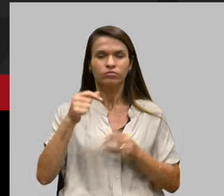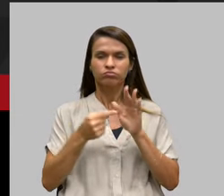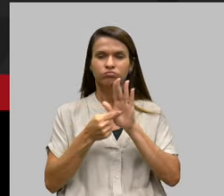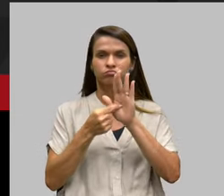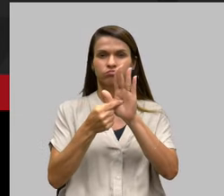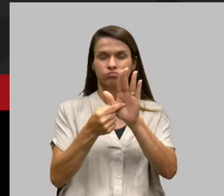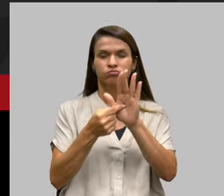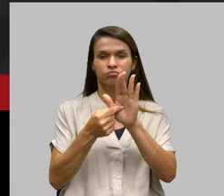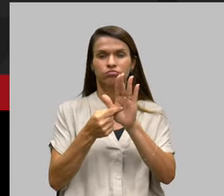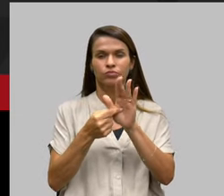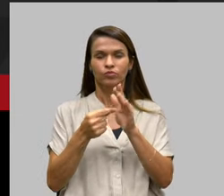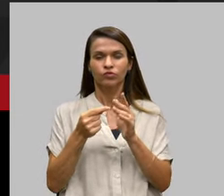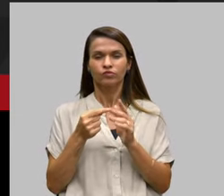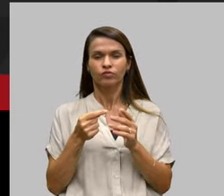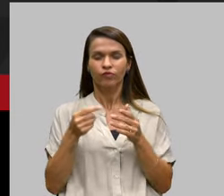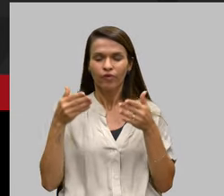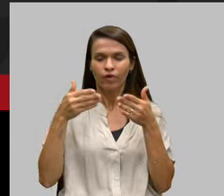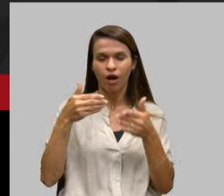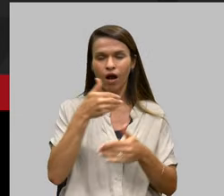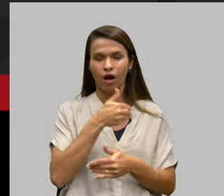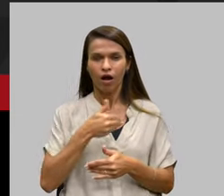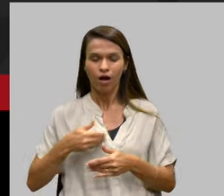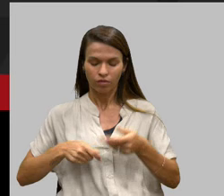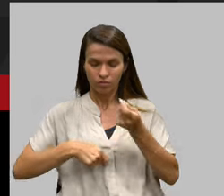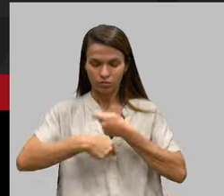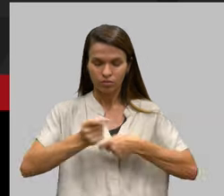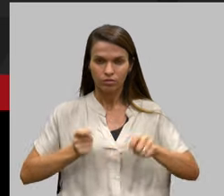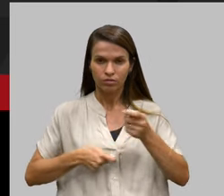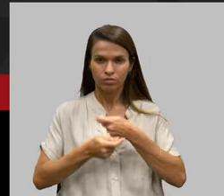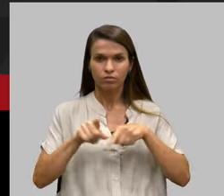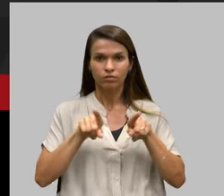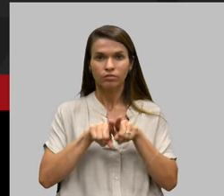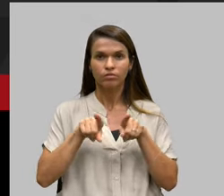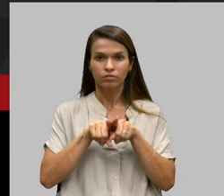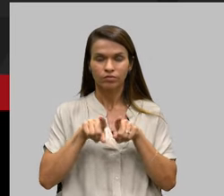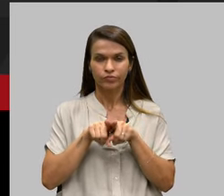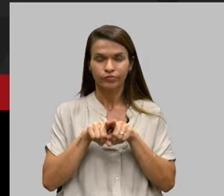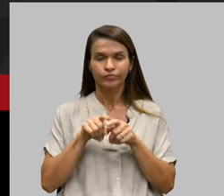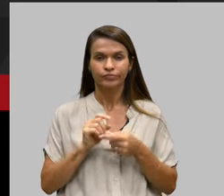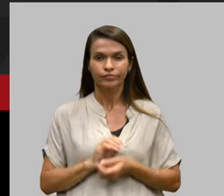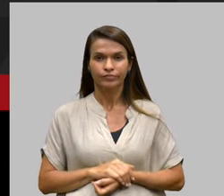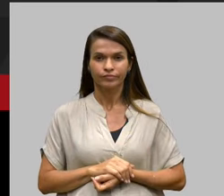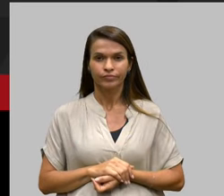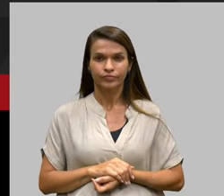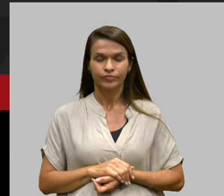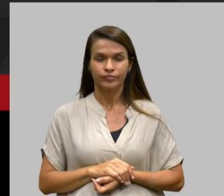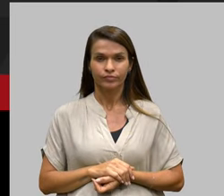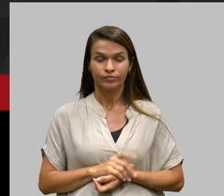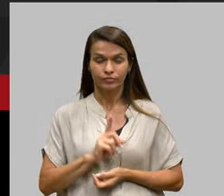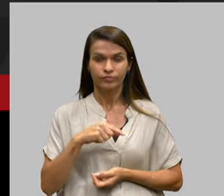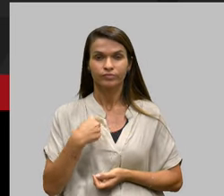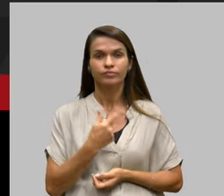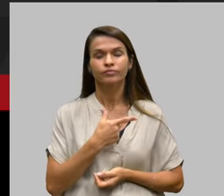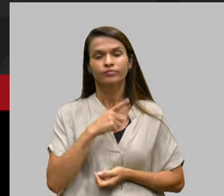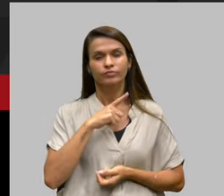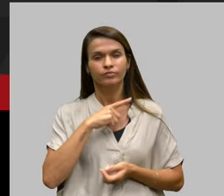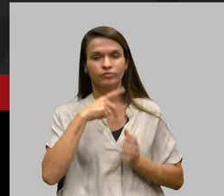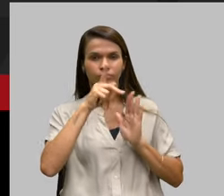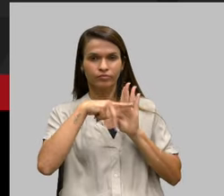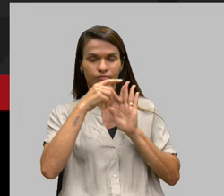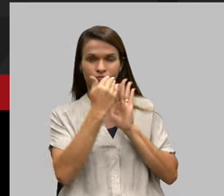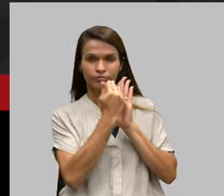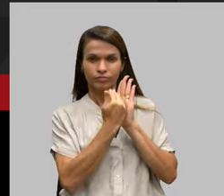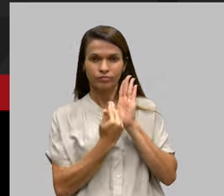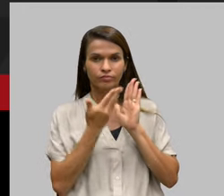aspectos de governança em situação financeira em situação atorial eh nós temos um programa de de melhoria